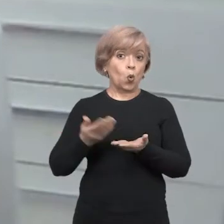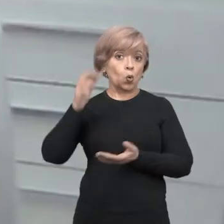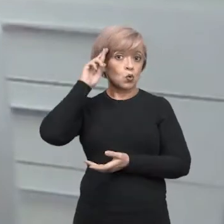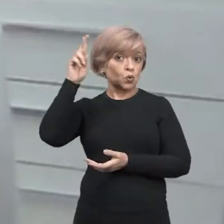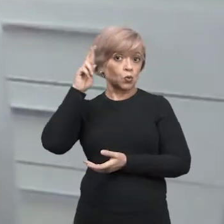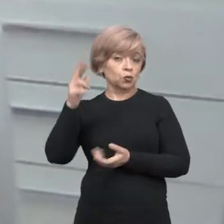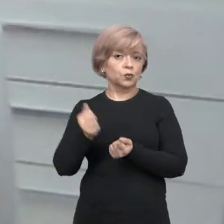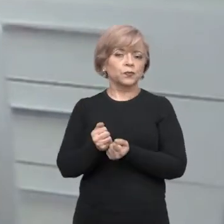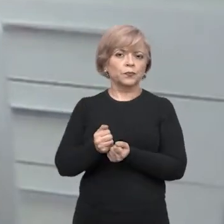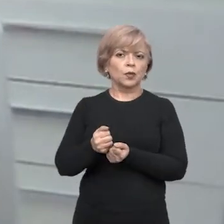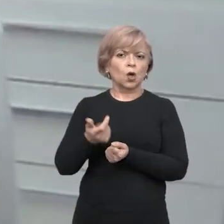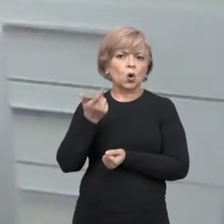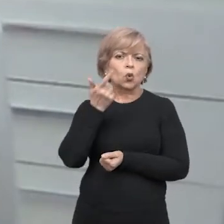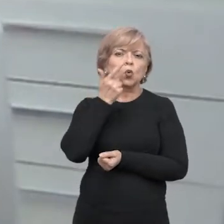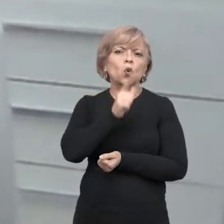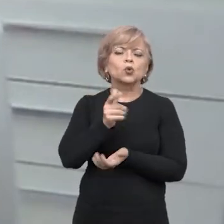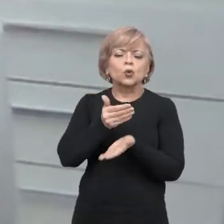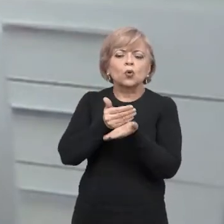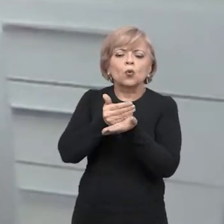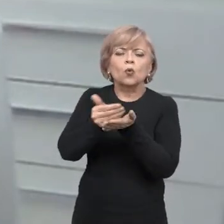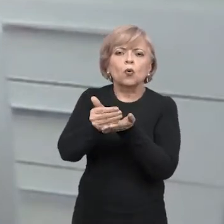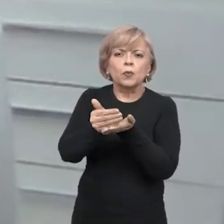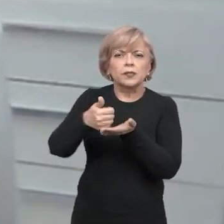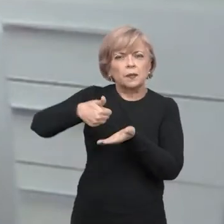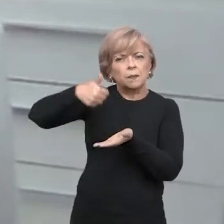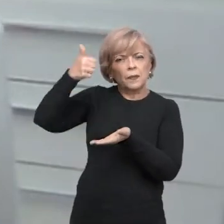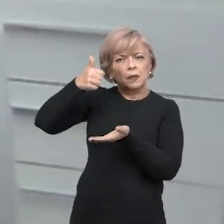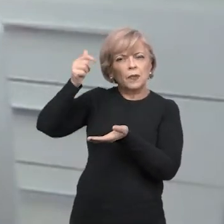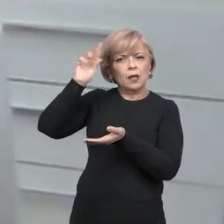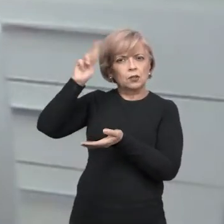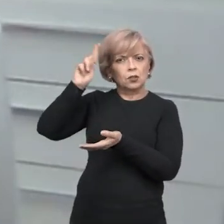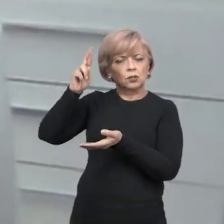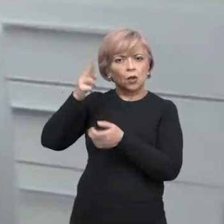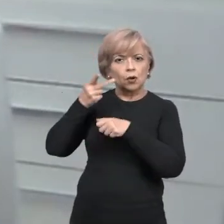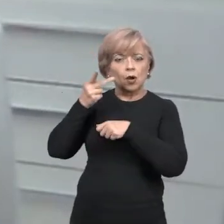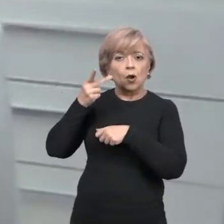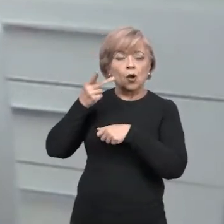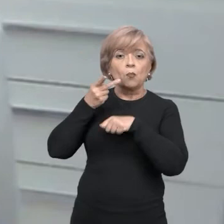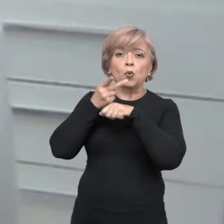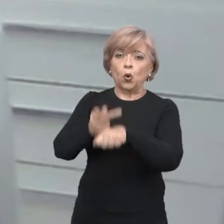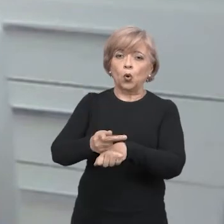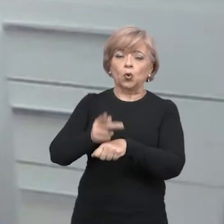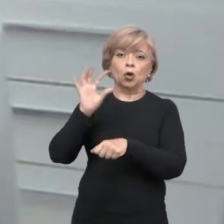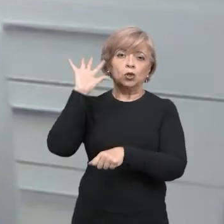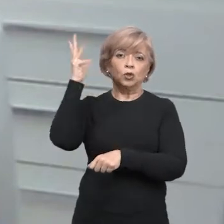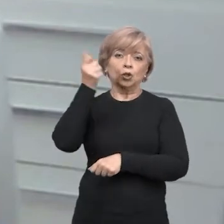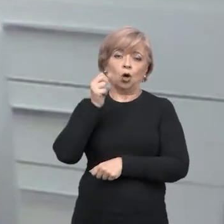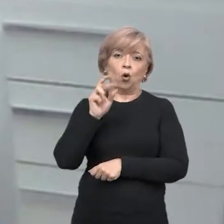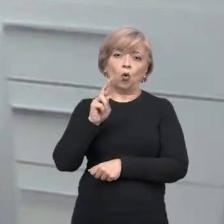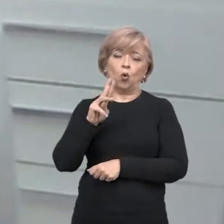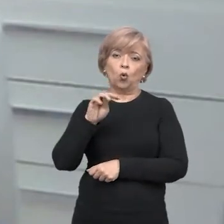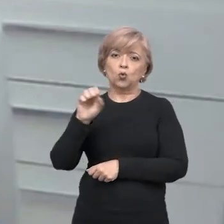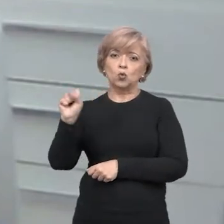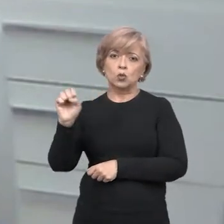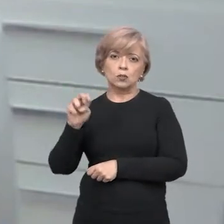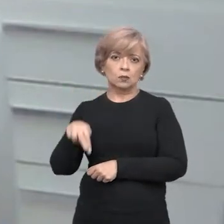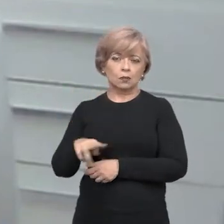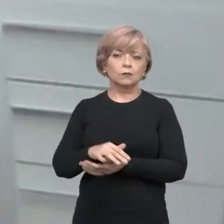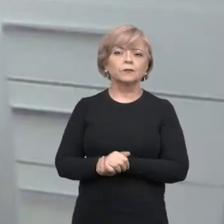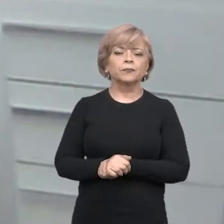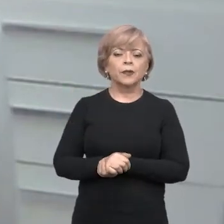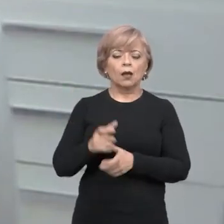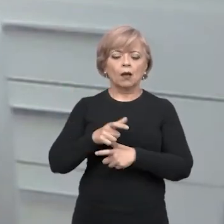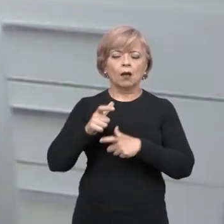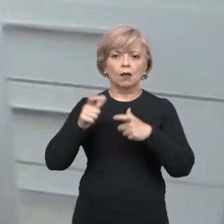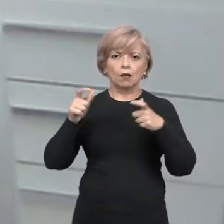gestão nós conseguimos no início da da primeira gestão do nosso procurador-geral do do Topo tem nós conseguimos ampliar